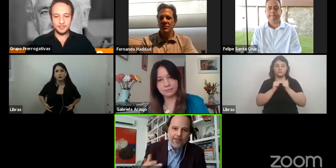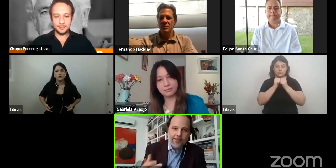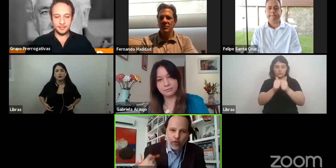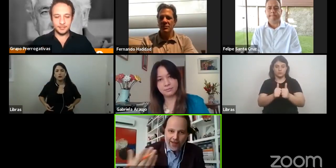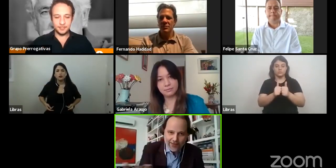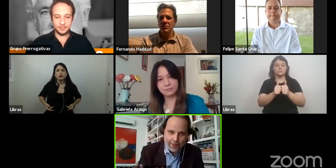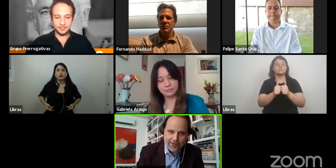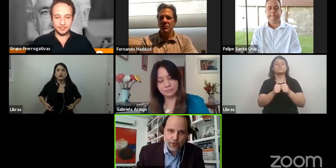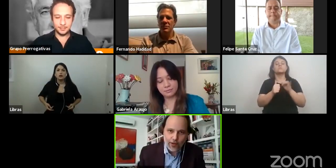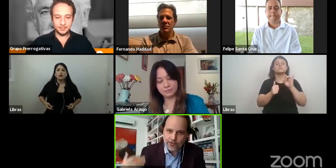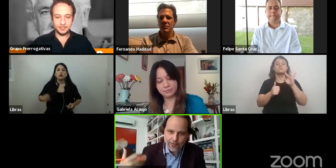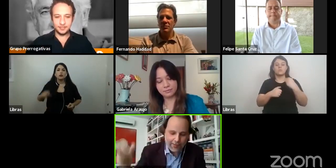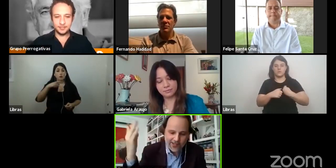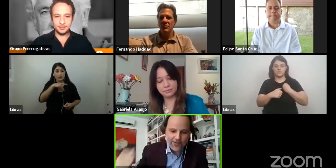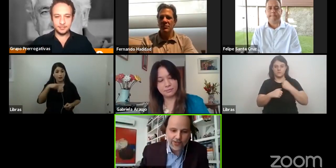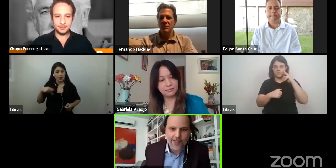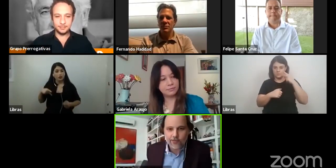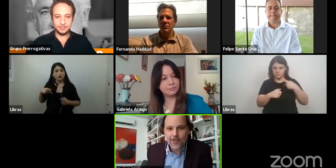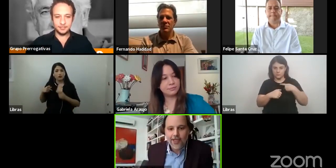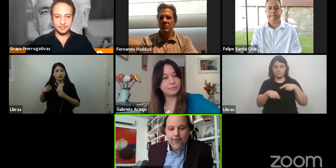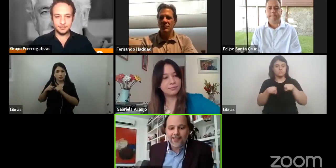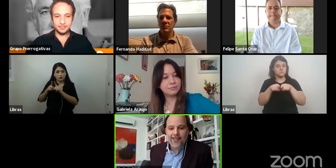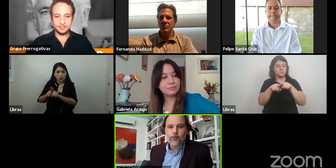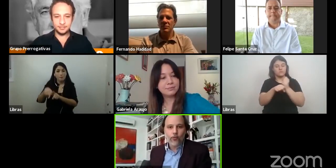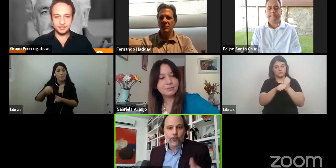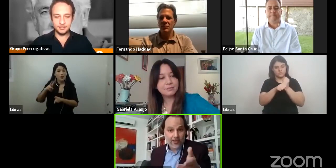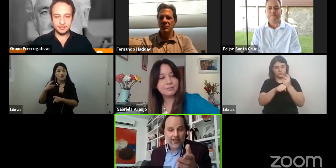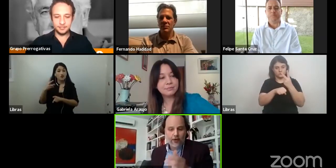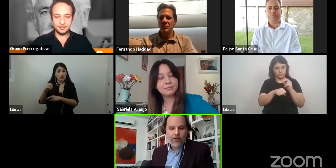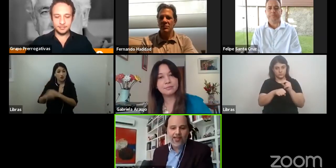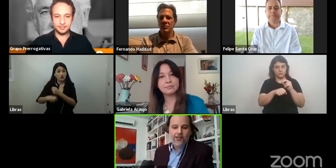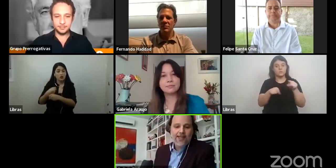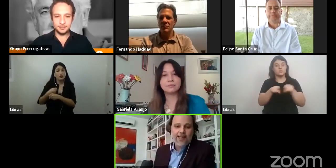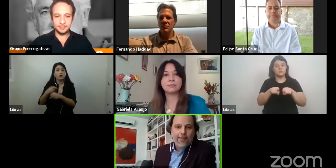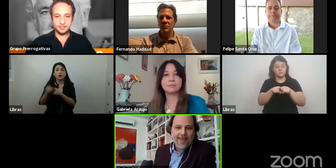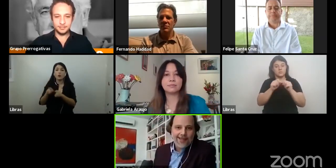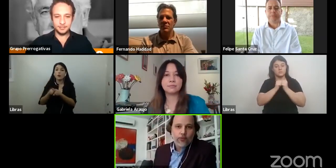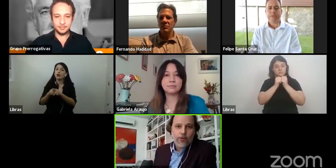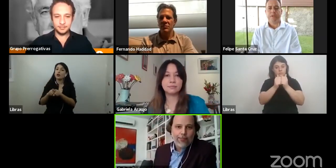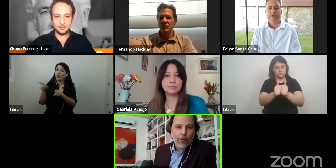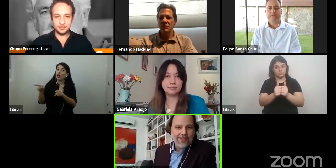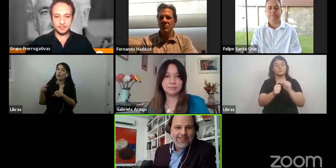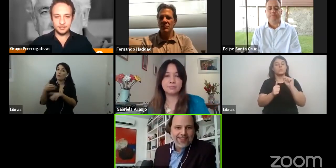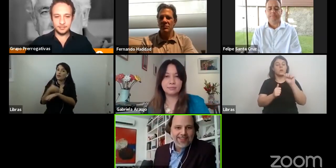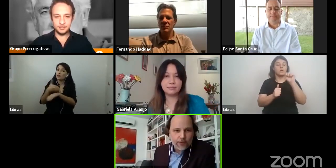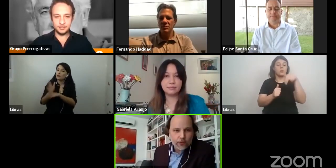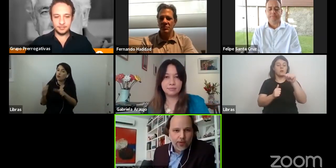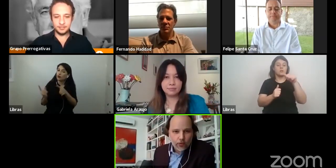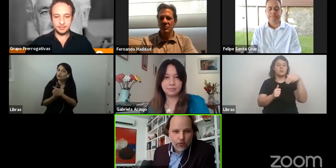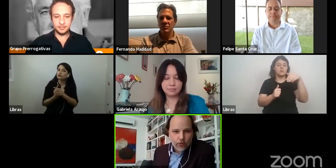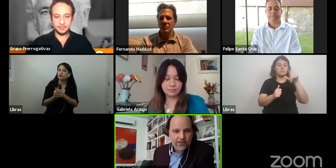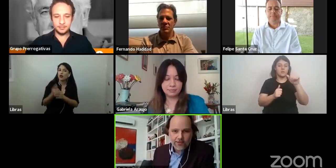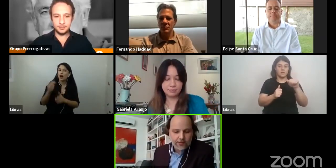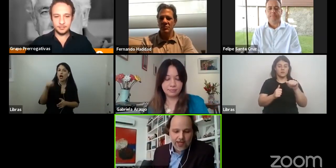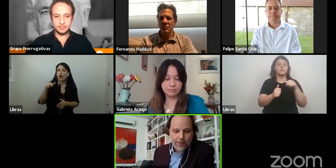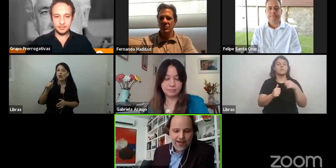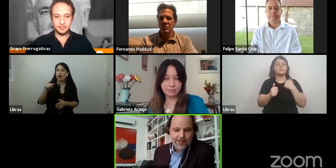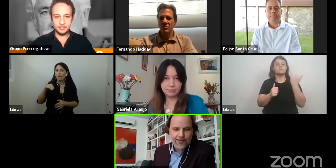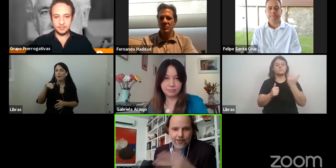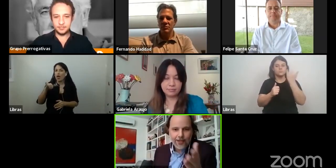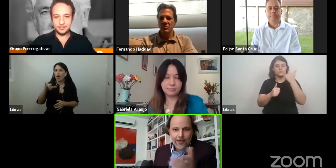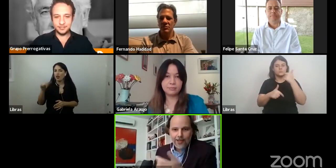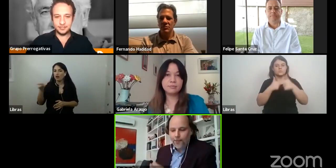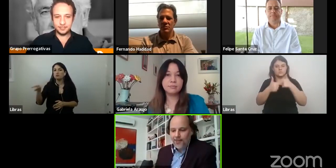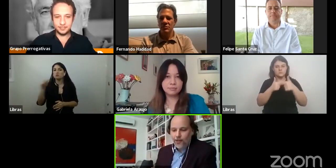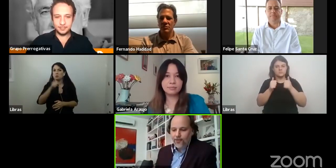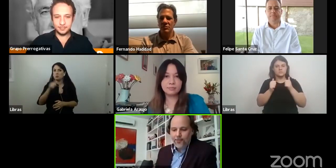lado, não só na vida pessoal, há mais de 20 anos, mas está conosco também no Prerrogativas, que é a Ana Amélia, com apoio decisivo do Arnóbio, que tem feito um trabalho